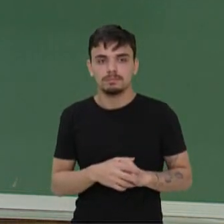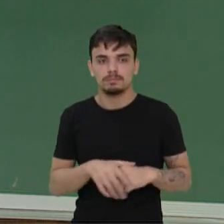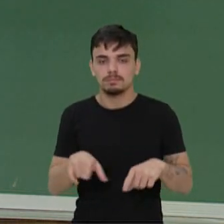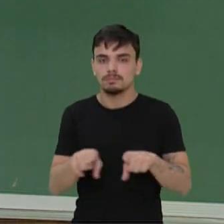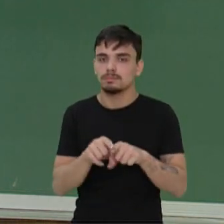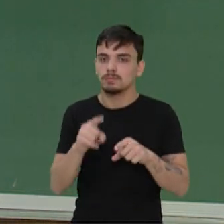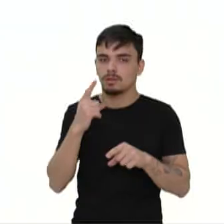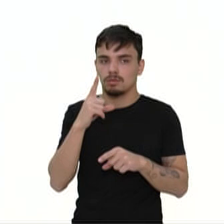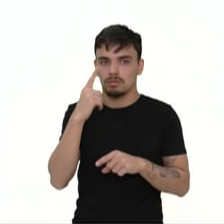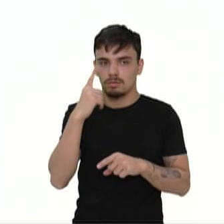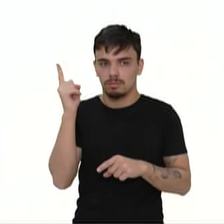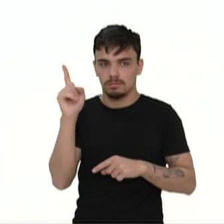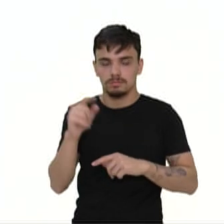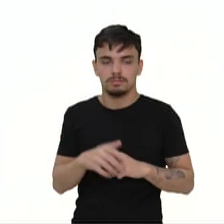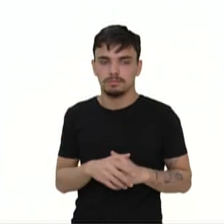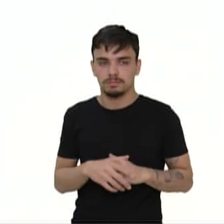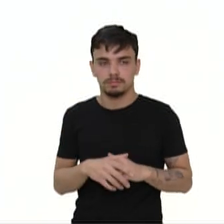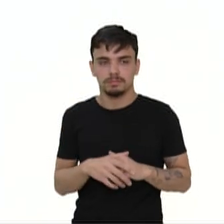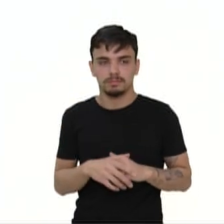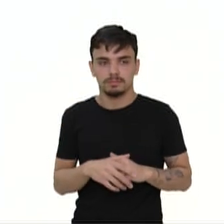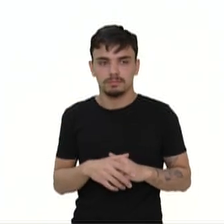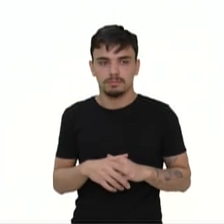guardamos o x do vértice ali para a gente, né?